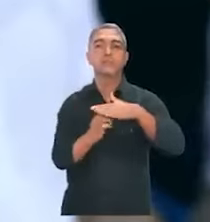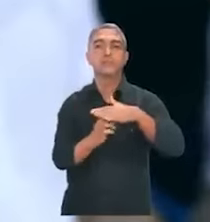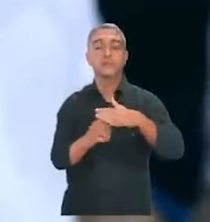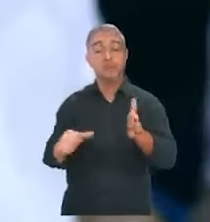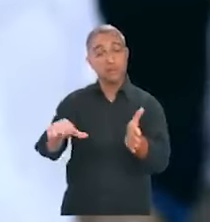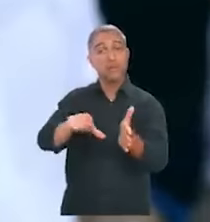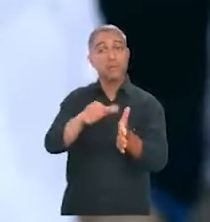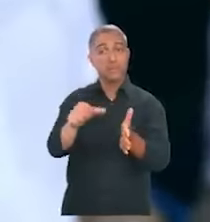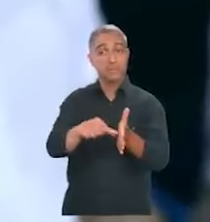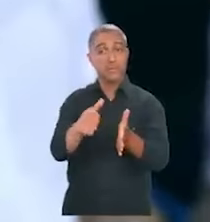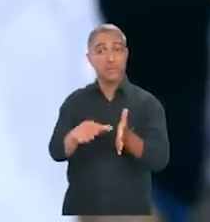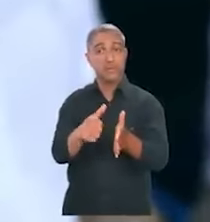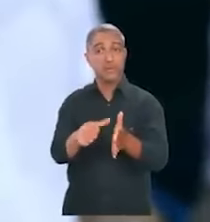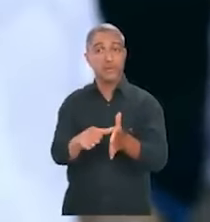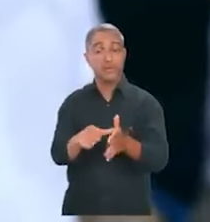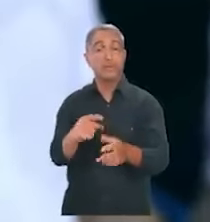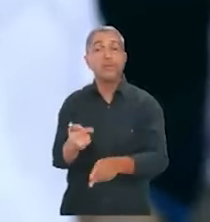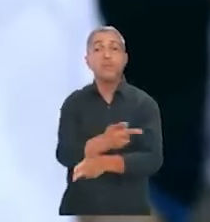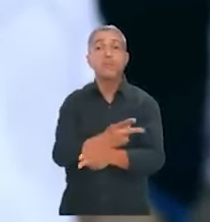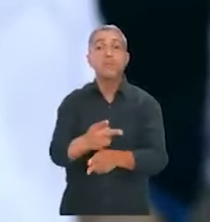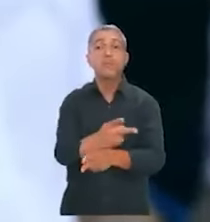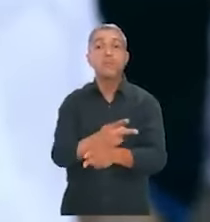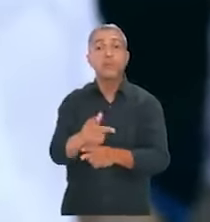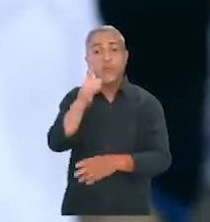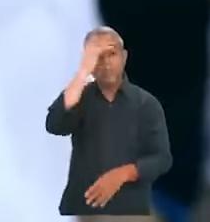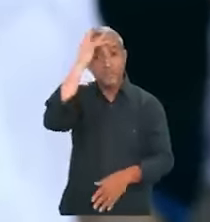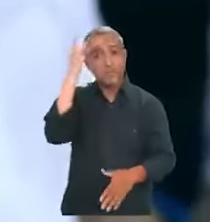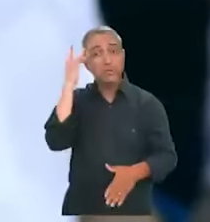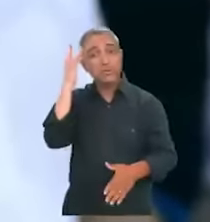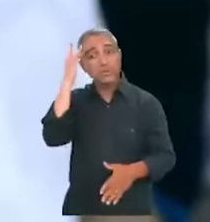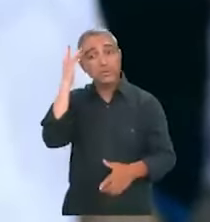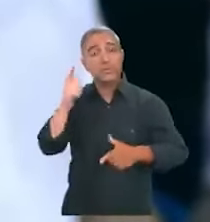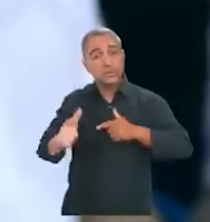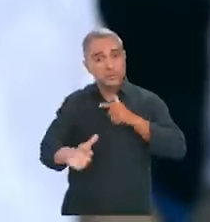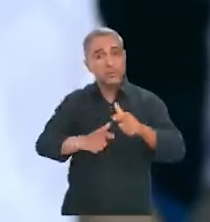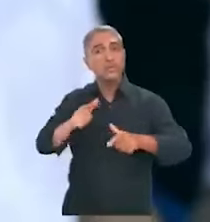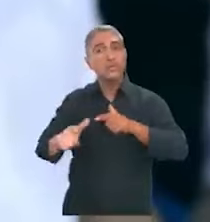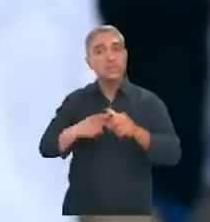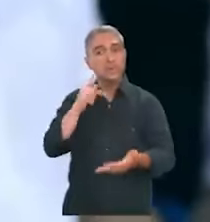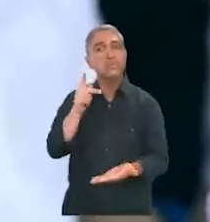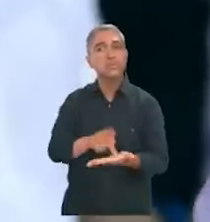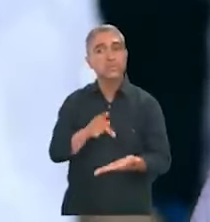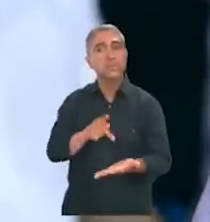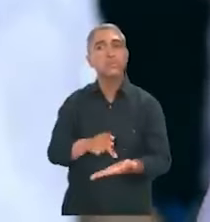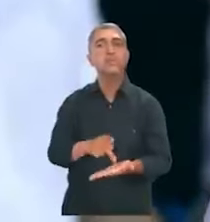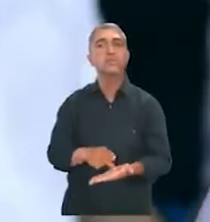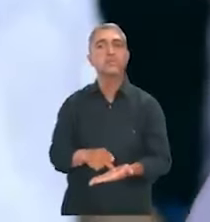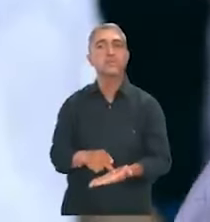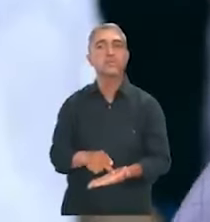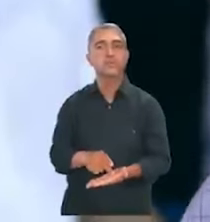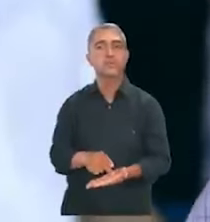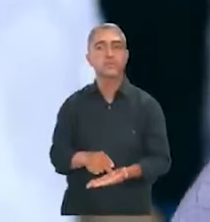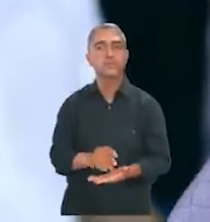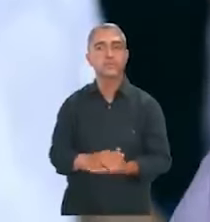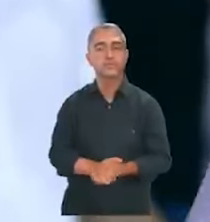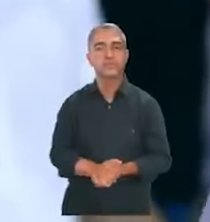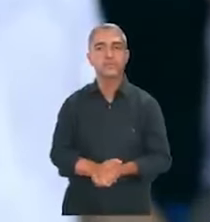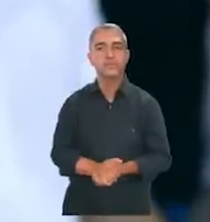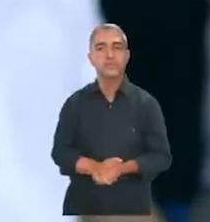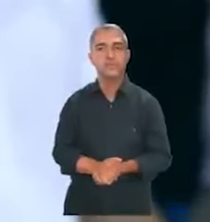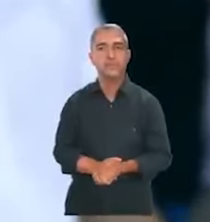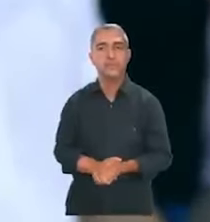buscando profissionais de verdade. Não vamos... Desculpe, gente, quando eu falo assim, existe a possibilidade de pegar um